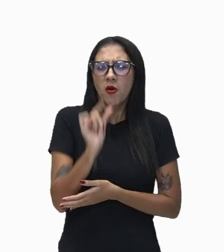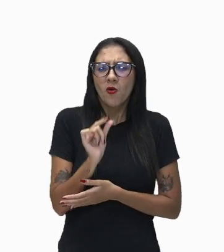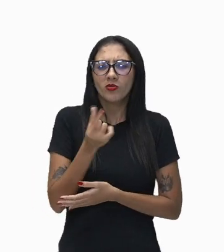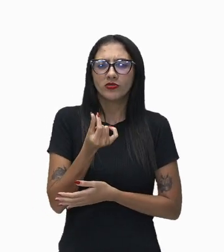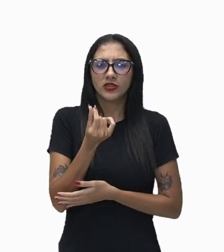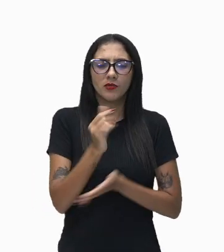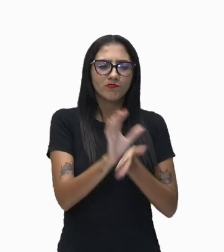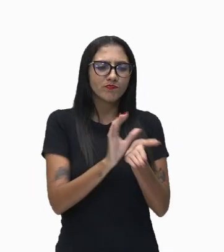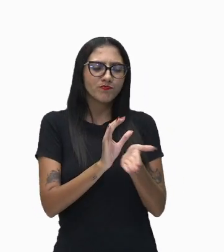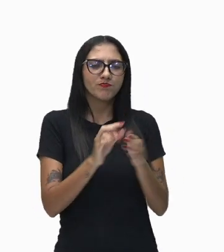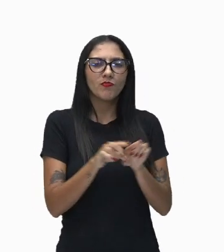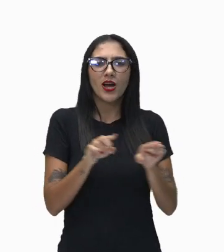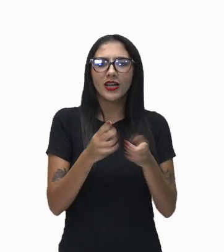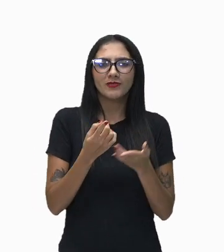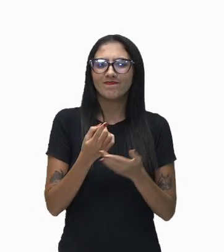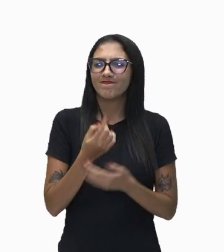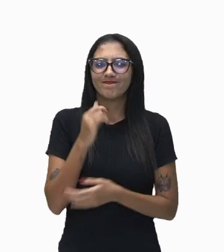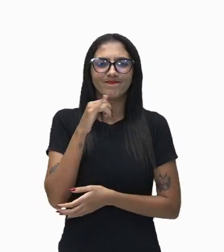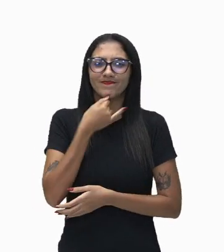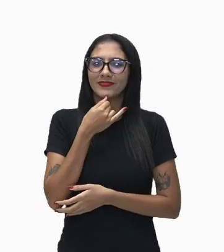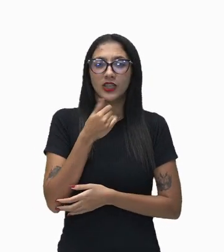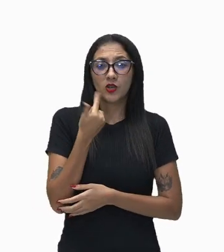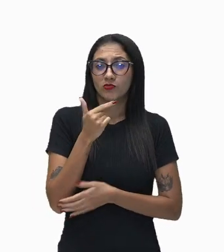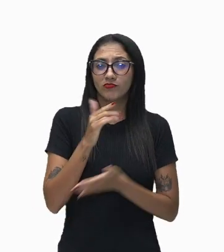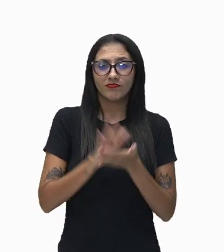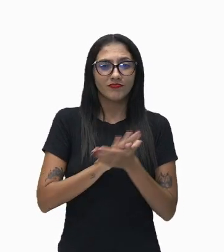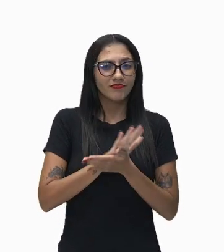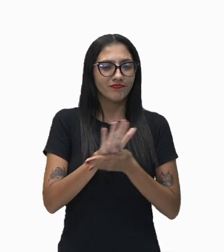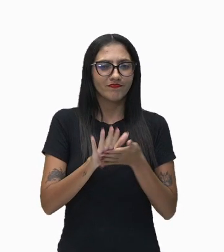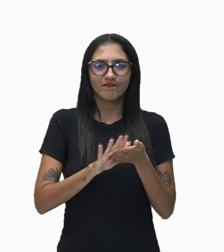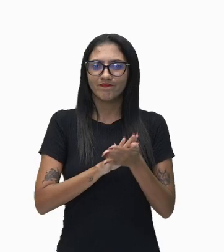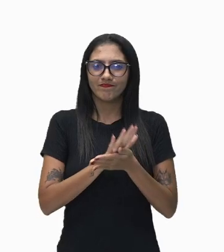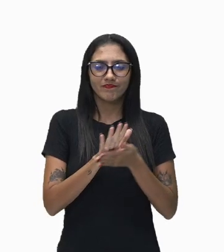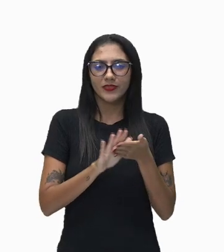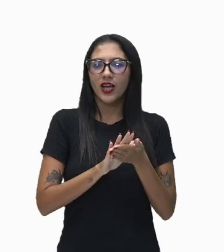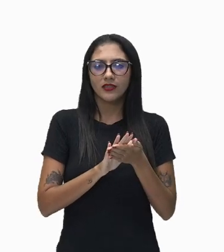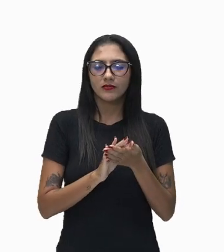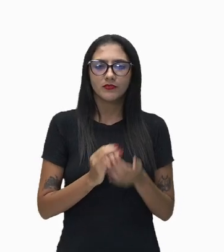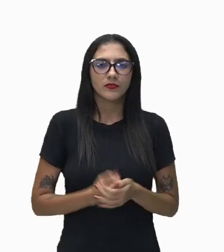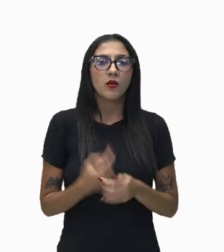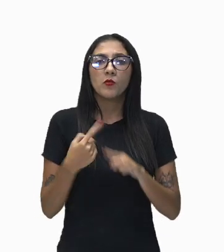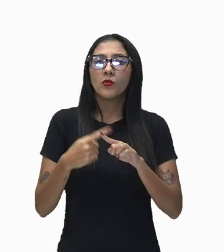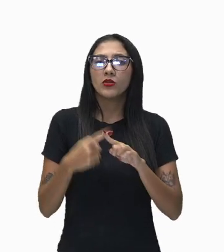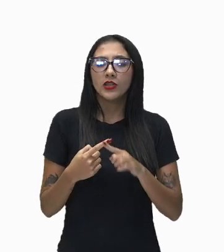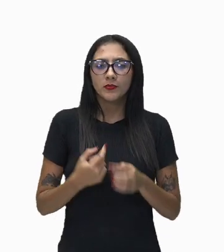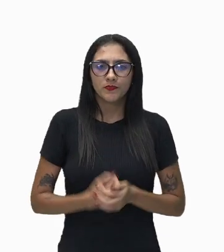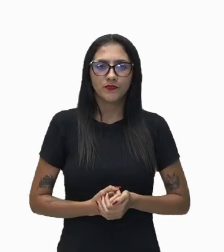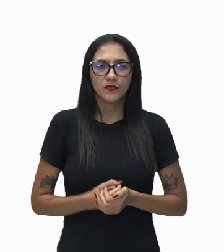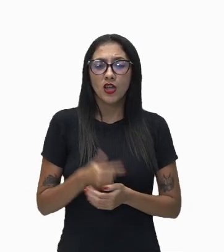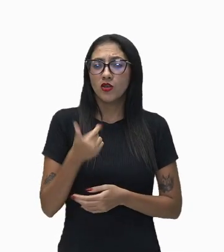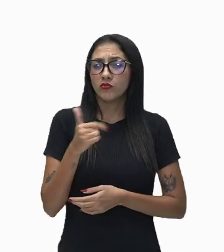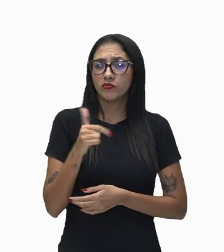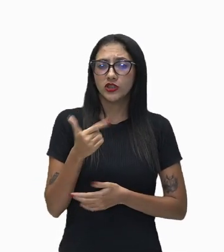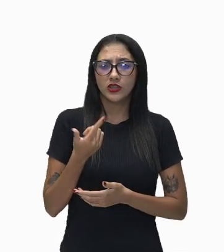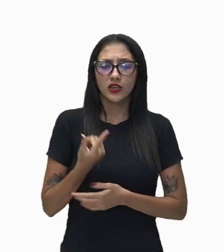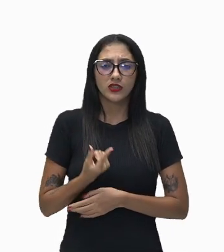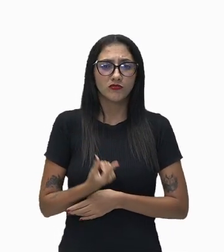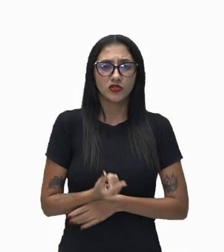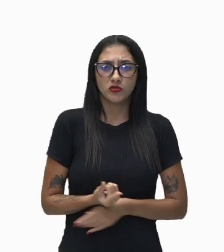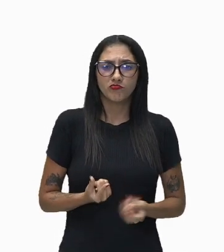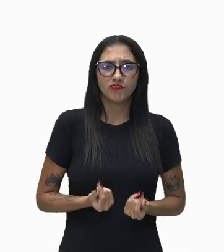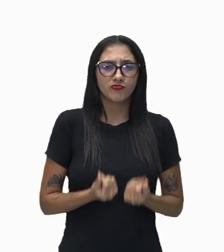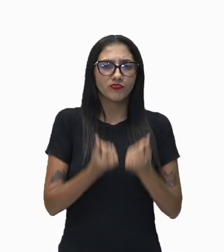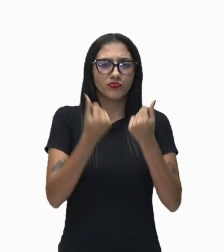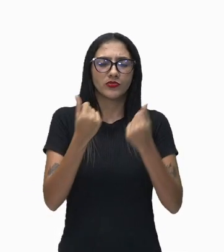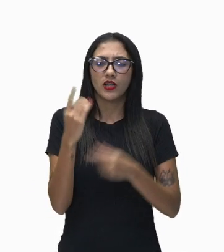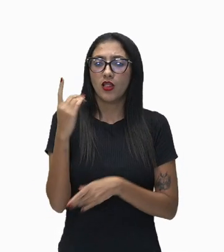riquezas, mas infelizmente não conseguiram. Por conta de quê? Da desvalorização da riqueza que eles achavam que